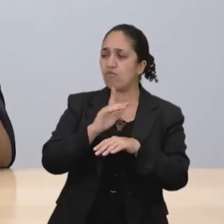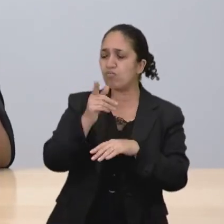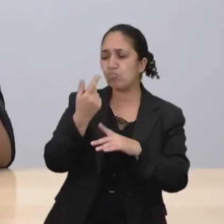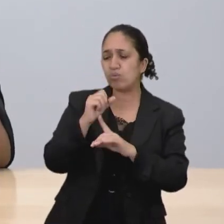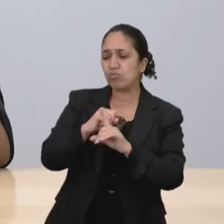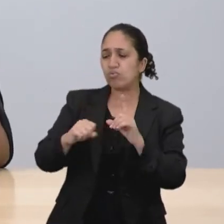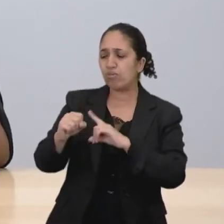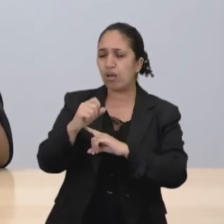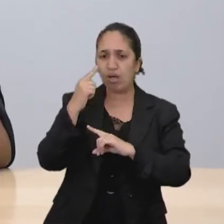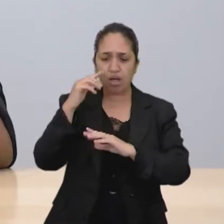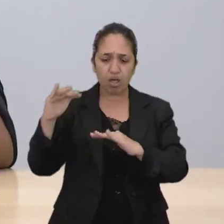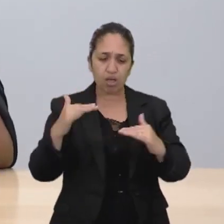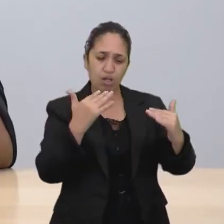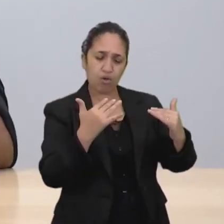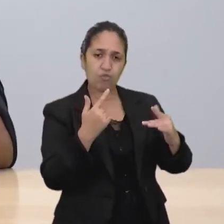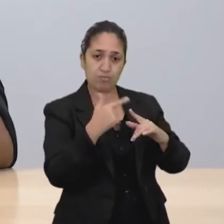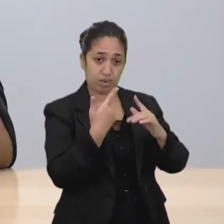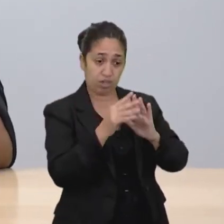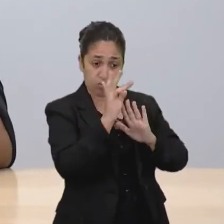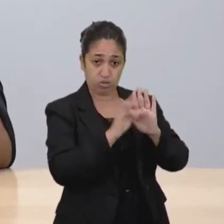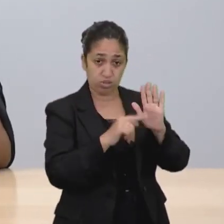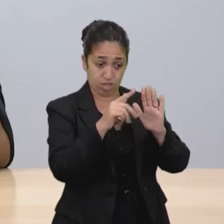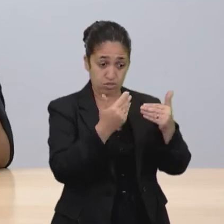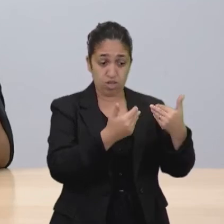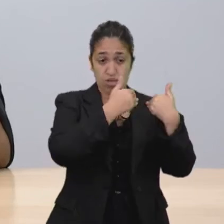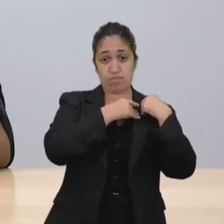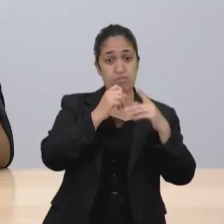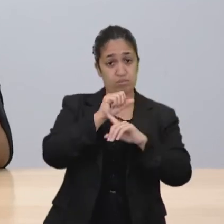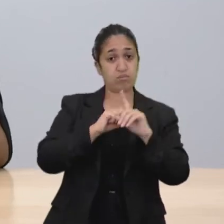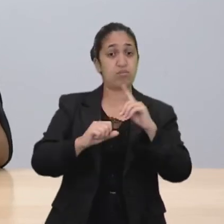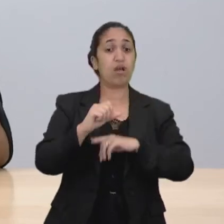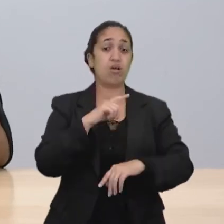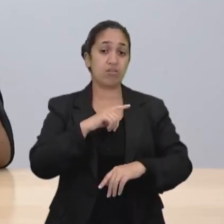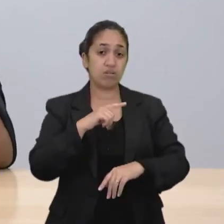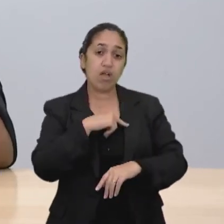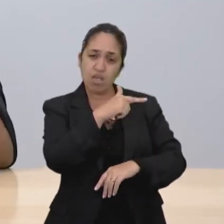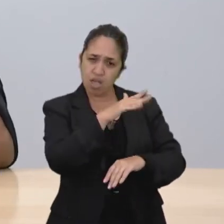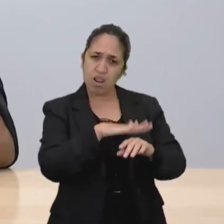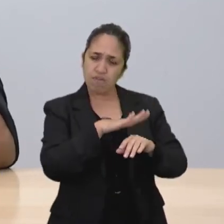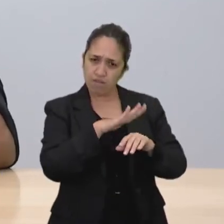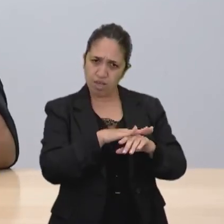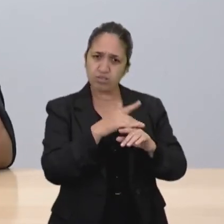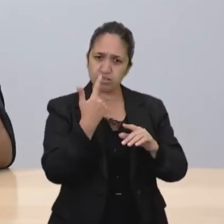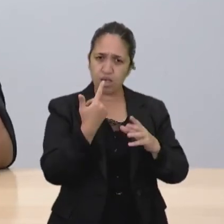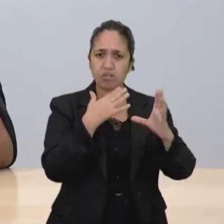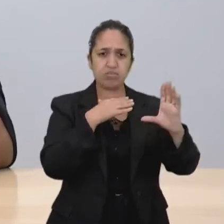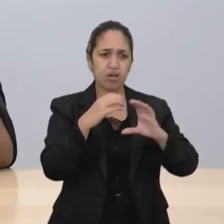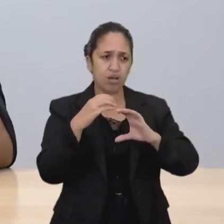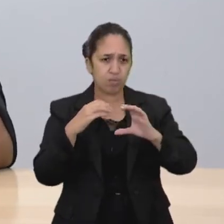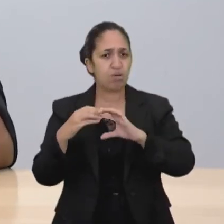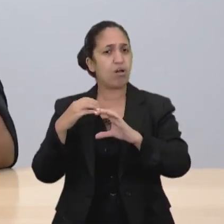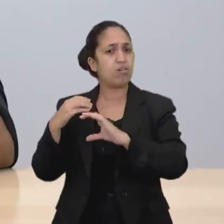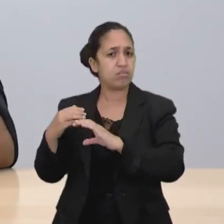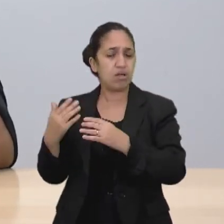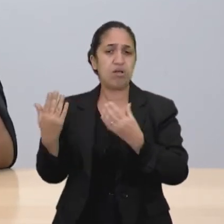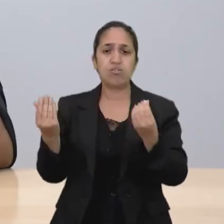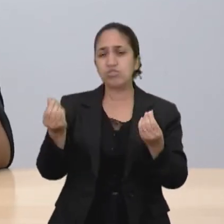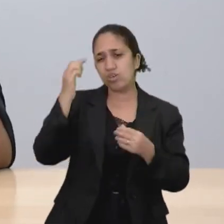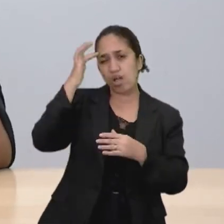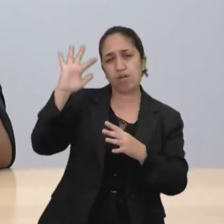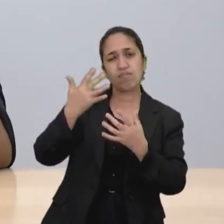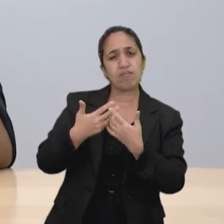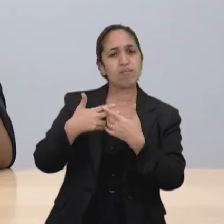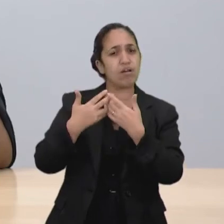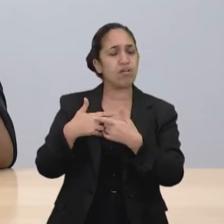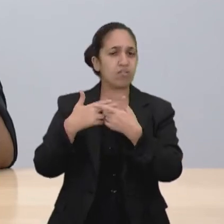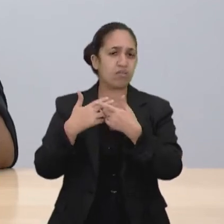primeiro, porque todo texto ele tem uma função social, né? Então ele está cumprindo essa função social de comunicação, de